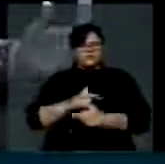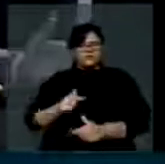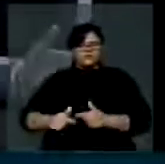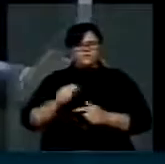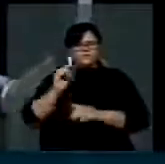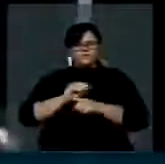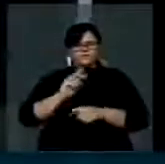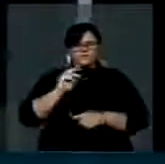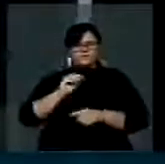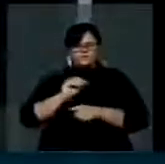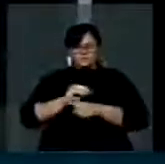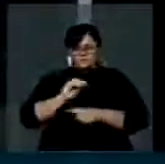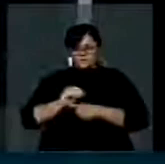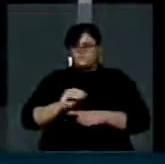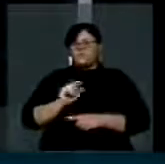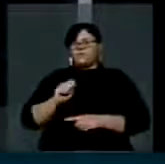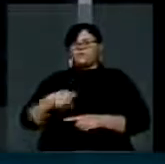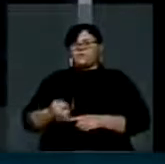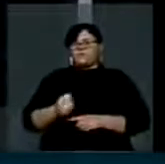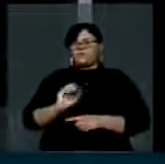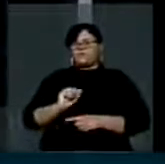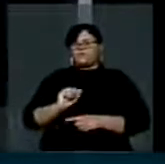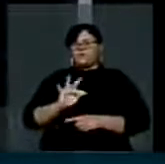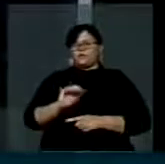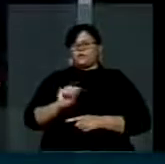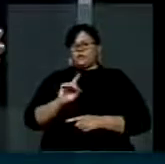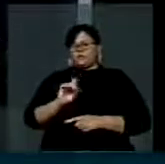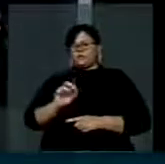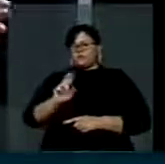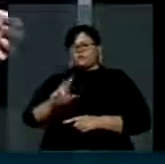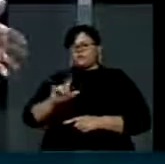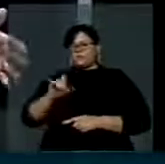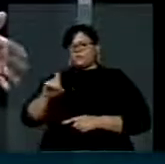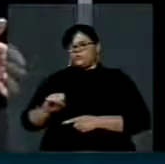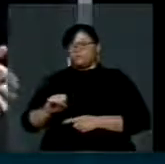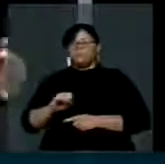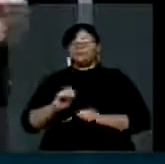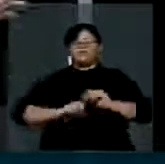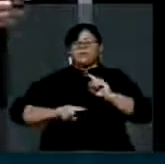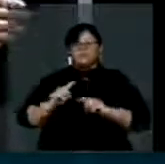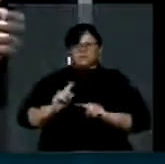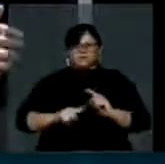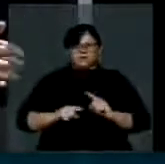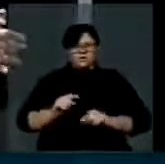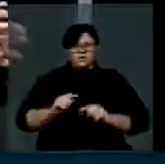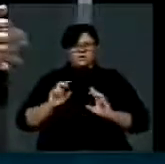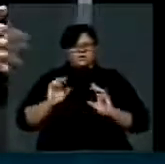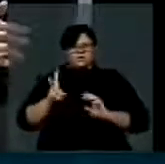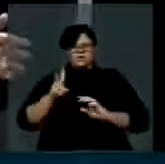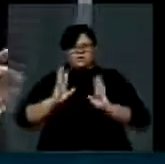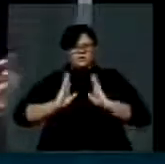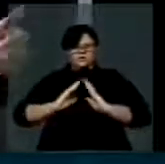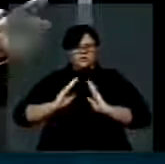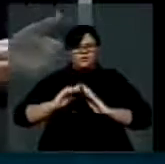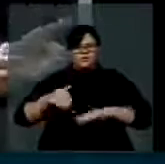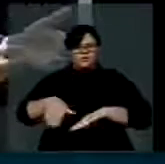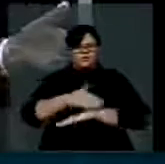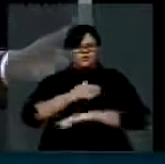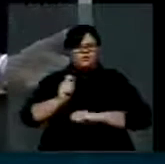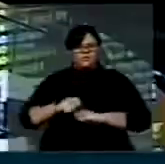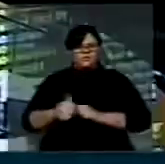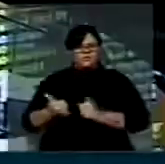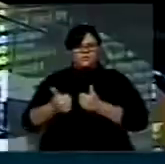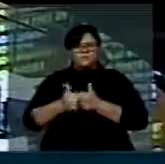ambiente, que são os catadores de materiais sólidos, quase sempre moram na rua, porque fica mais perto da onde ele pode obter o